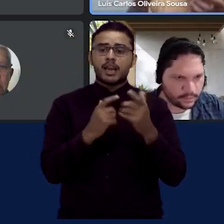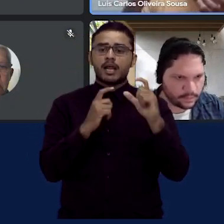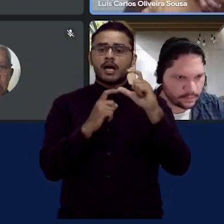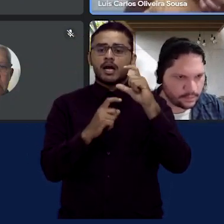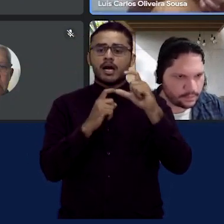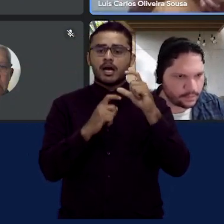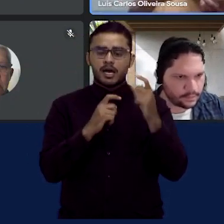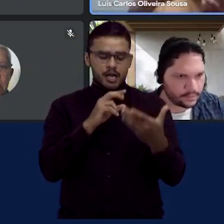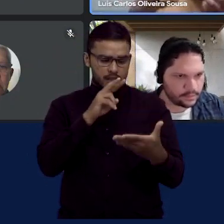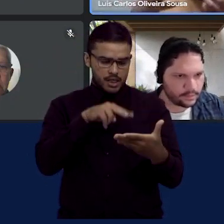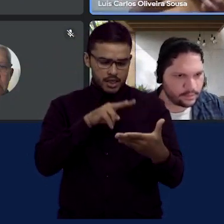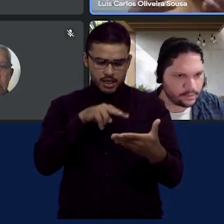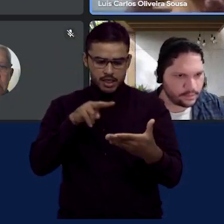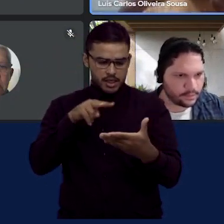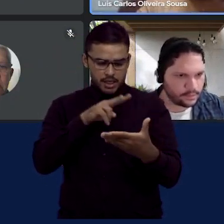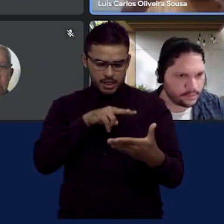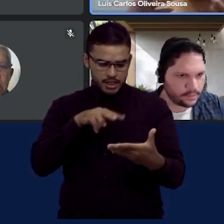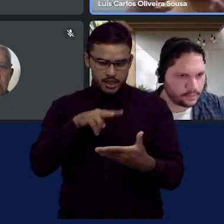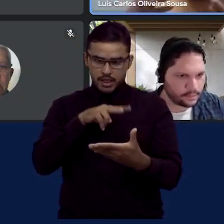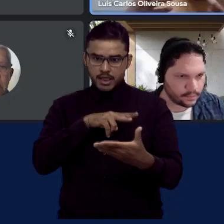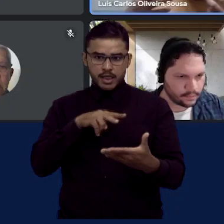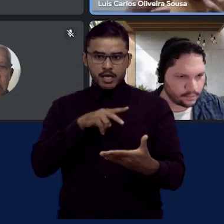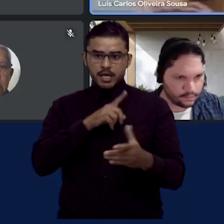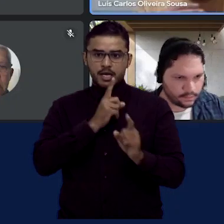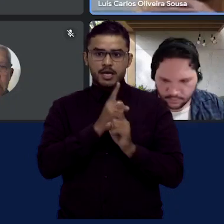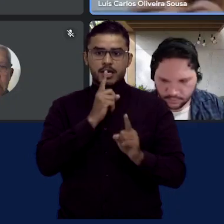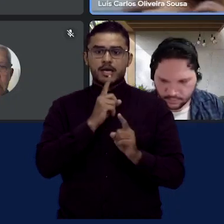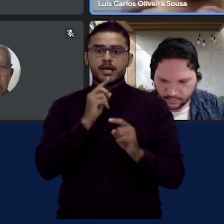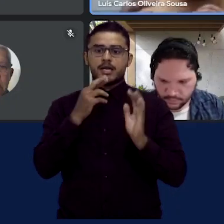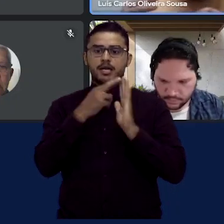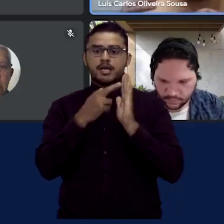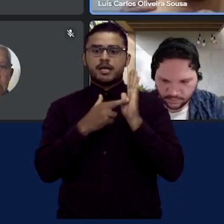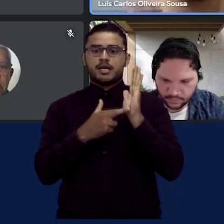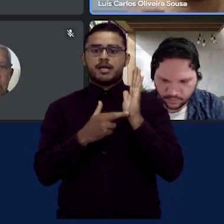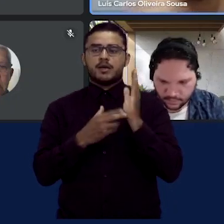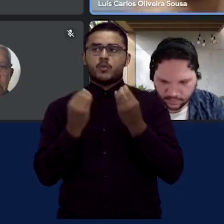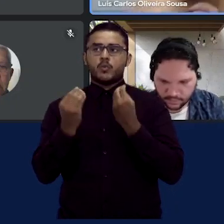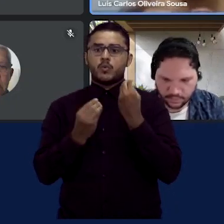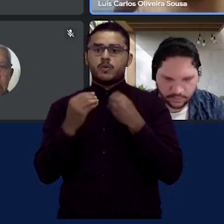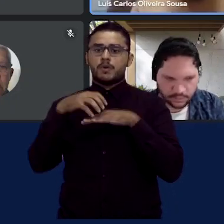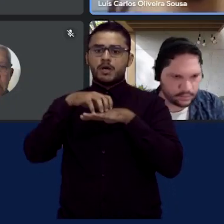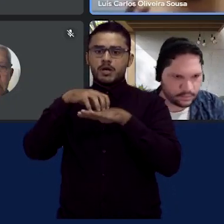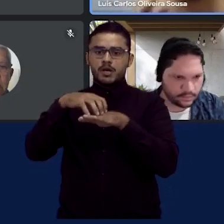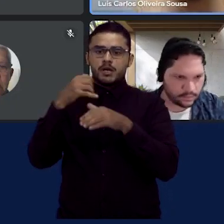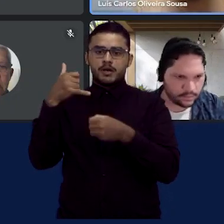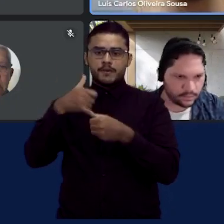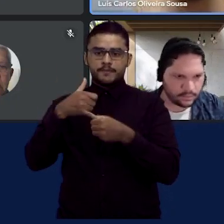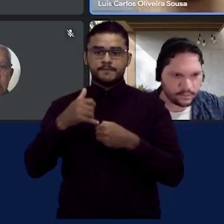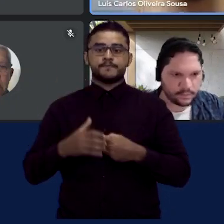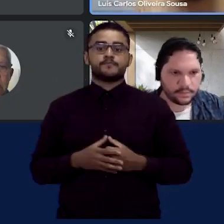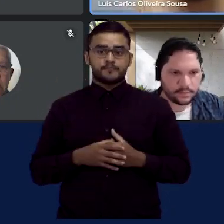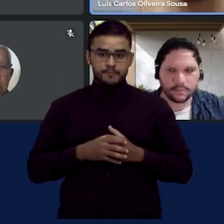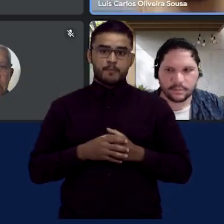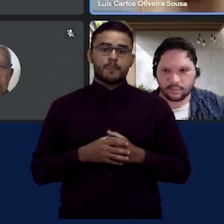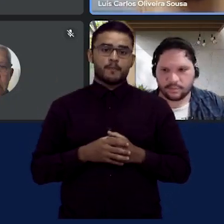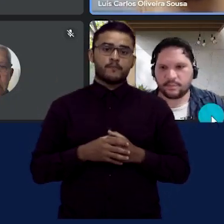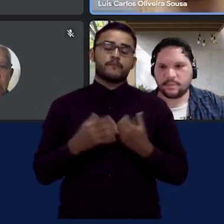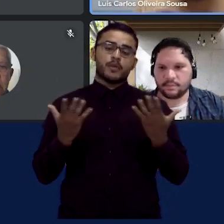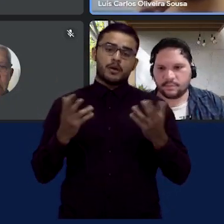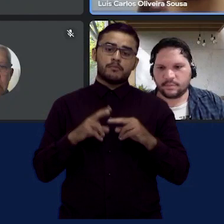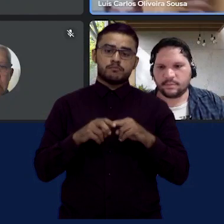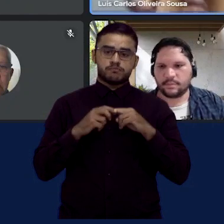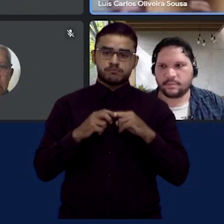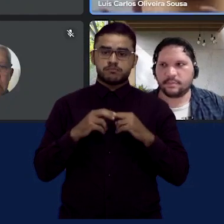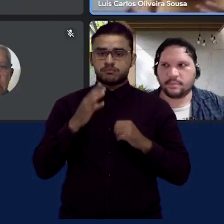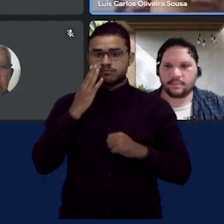informações que eles tiveram na palestra, nesses workshops, era essencial. Então, eles decidiram fazer isso por meio das histórias em